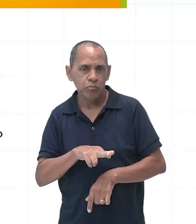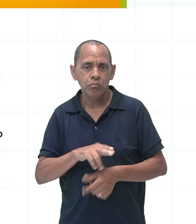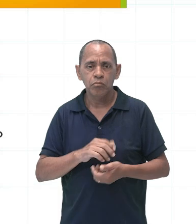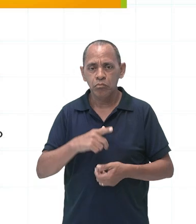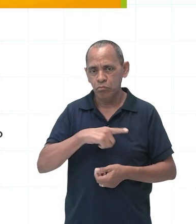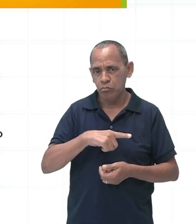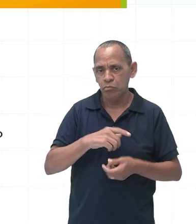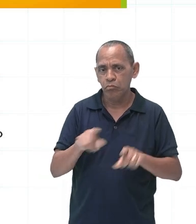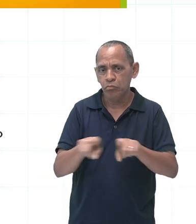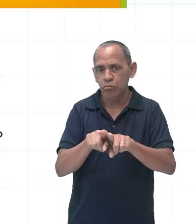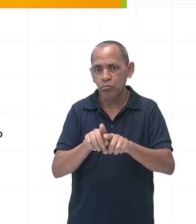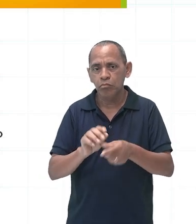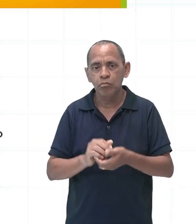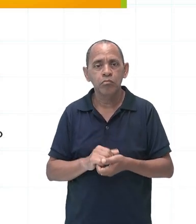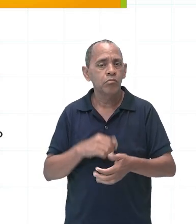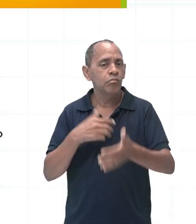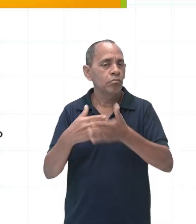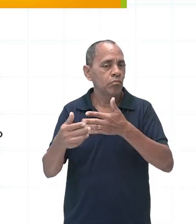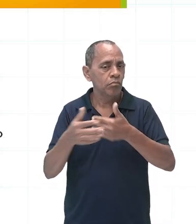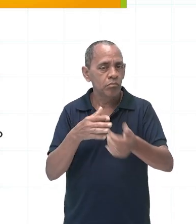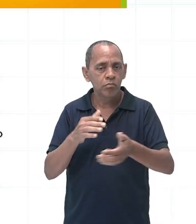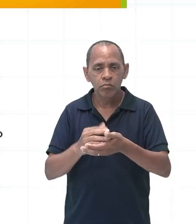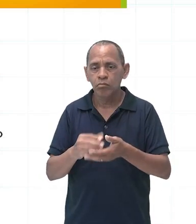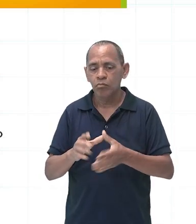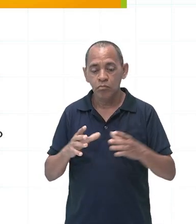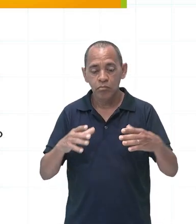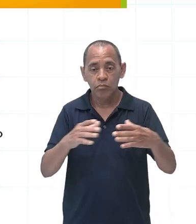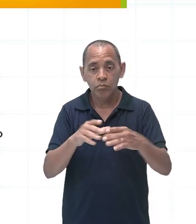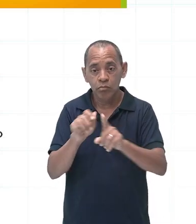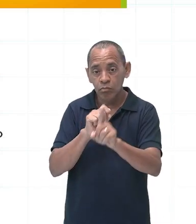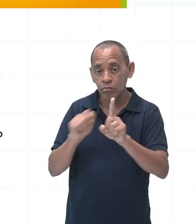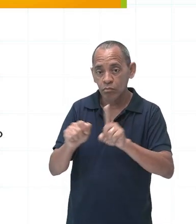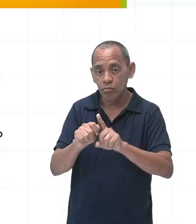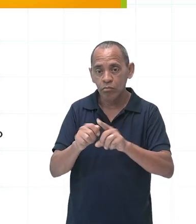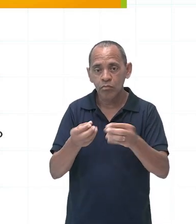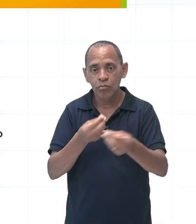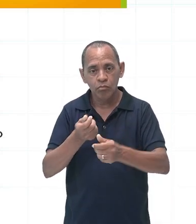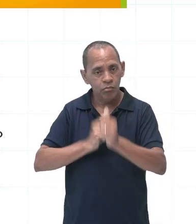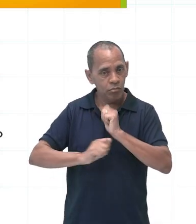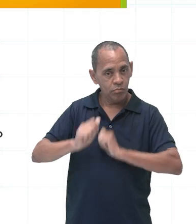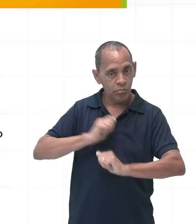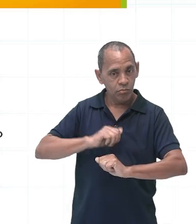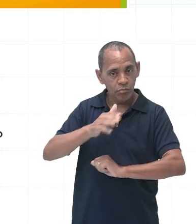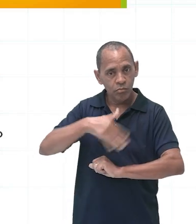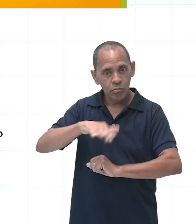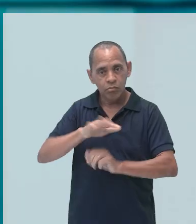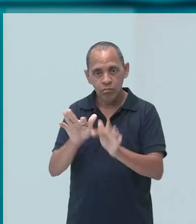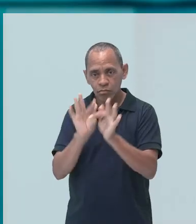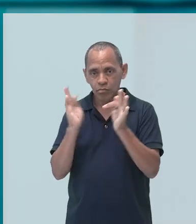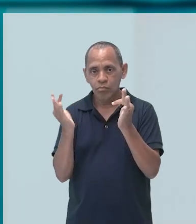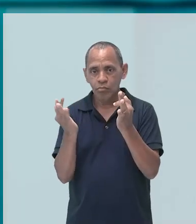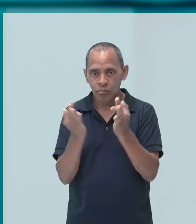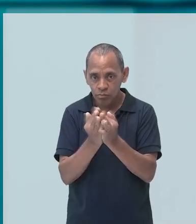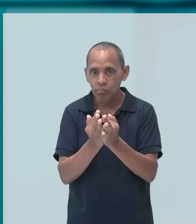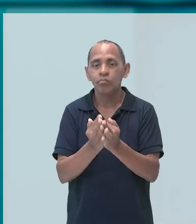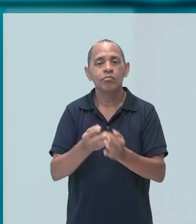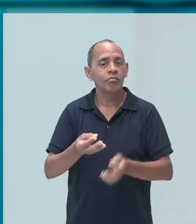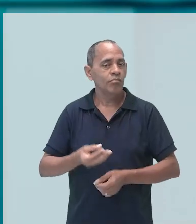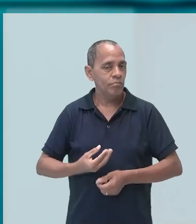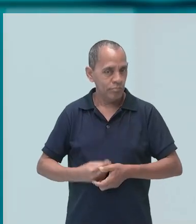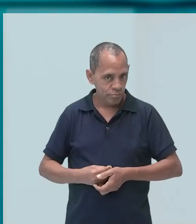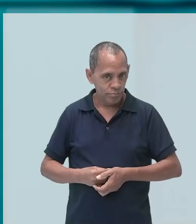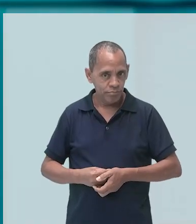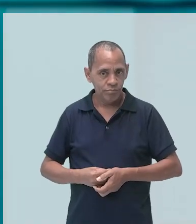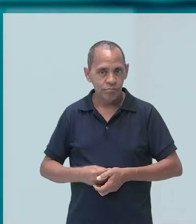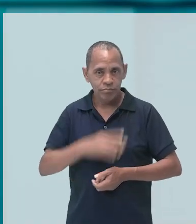que professam, não importam qual é a classe social, né, qual é a situação econômica da família na qual